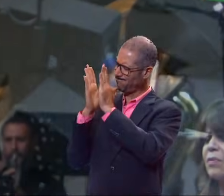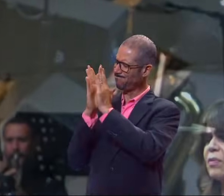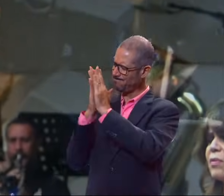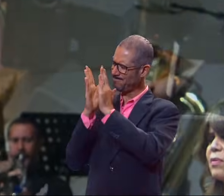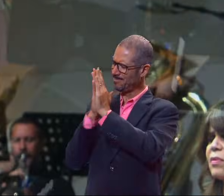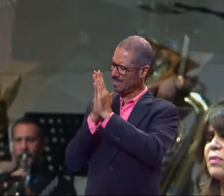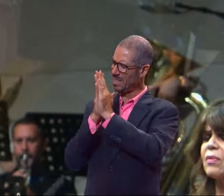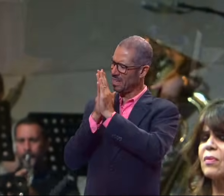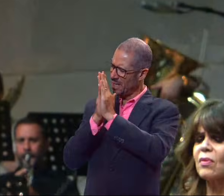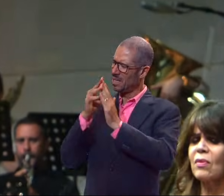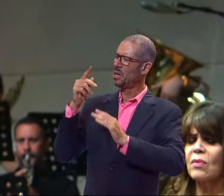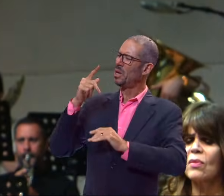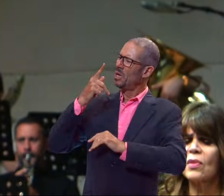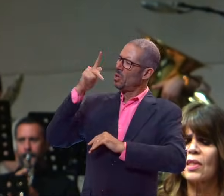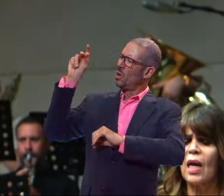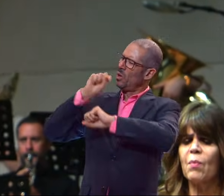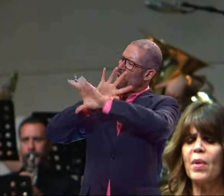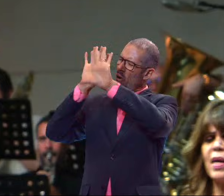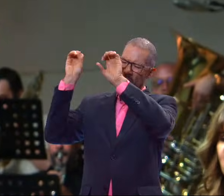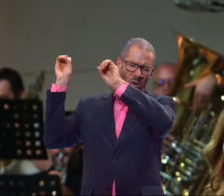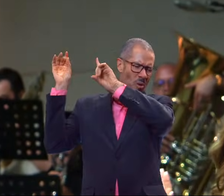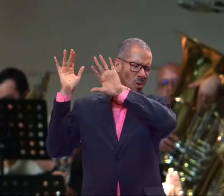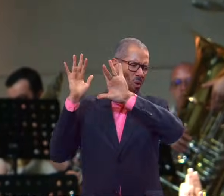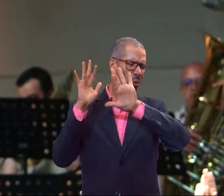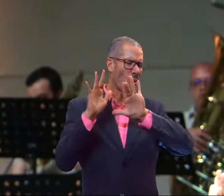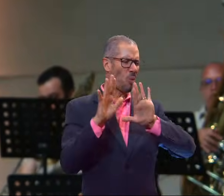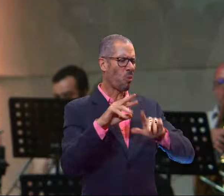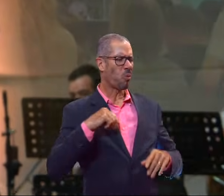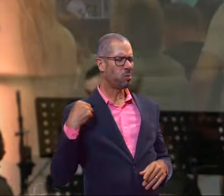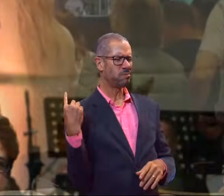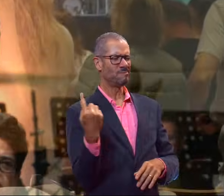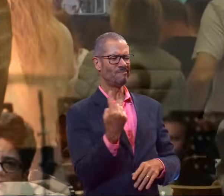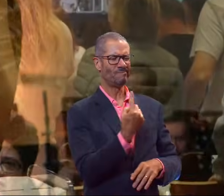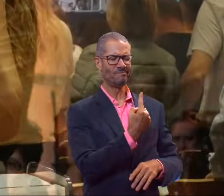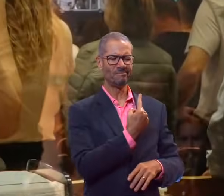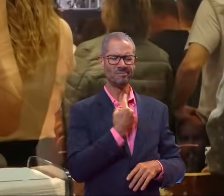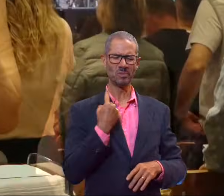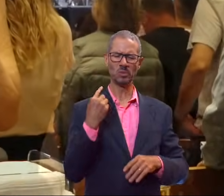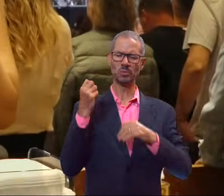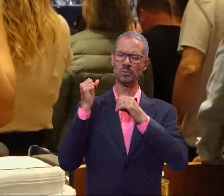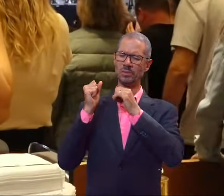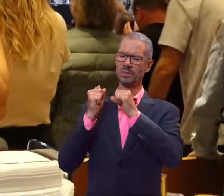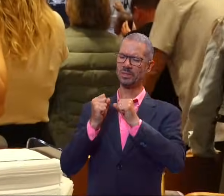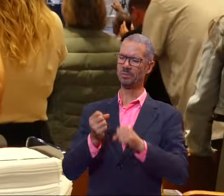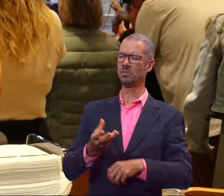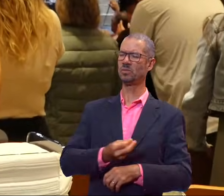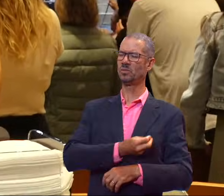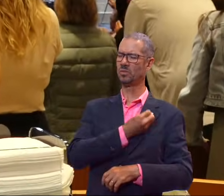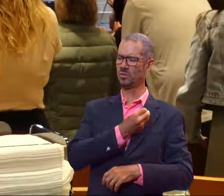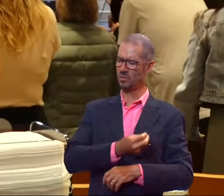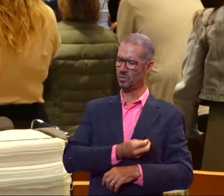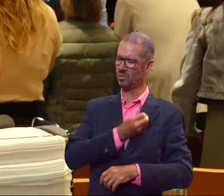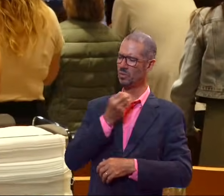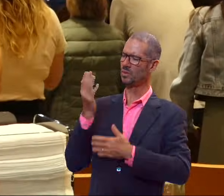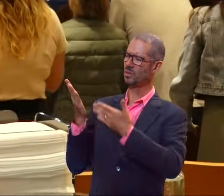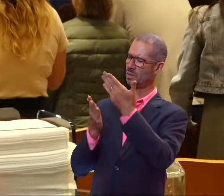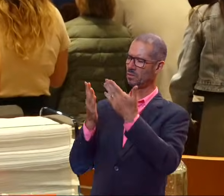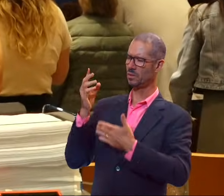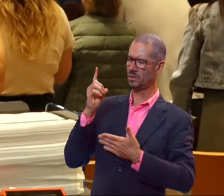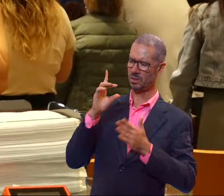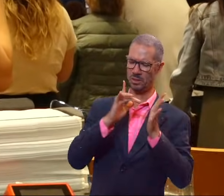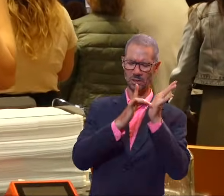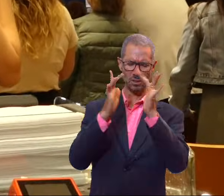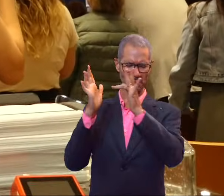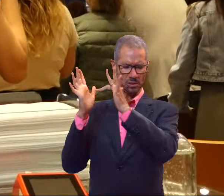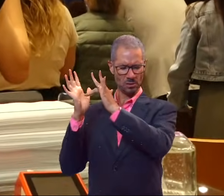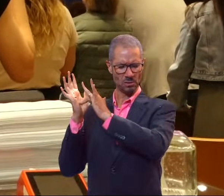manifesta a tua glória entre nós. Possamos ver os nossos servindo a